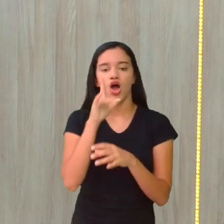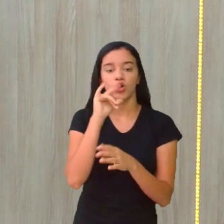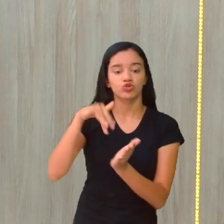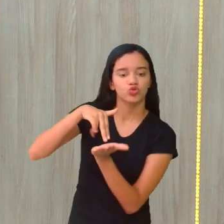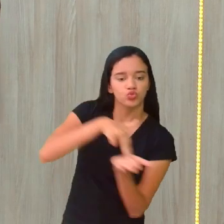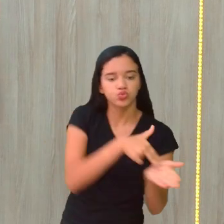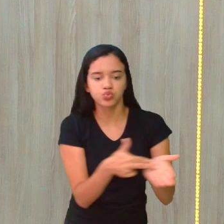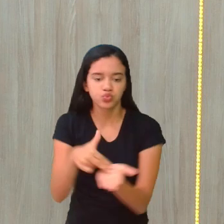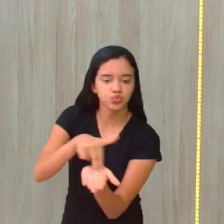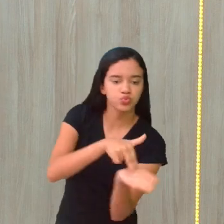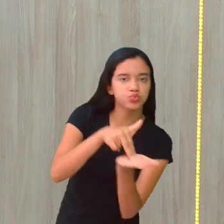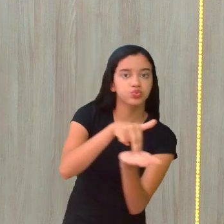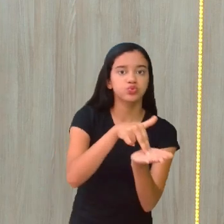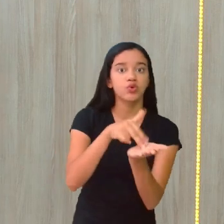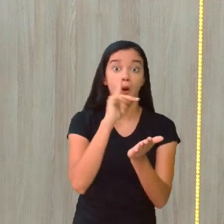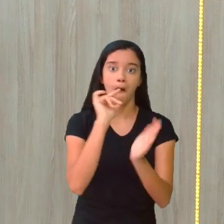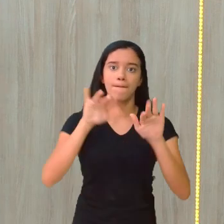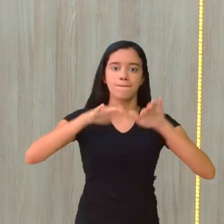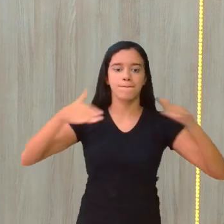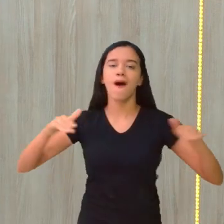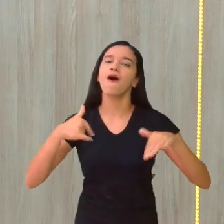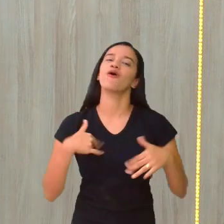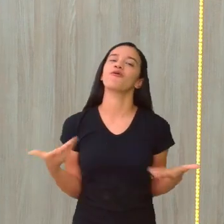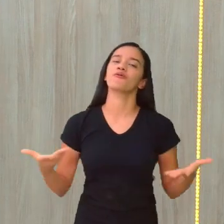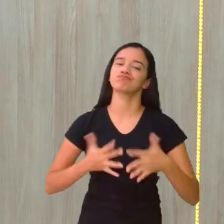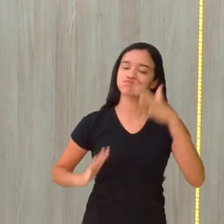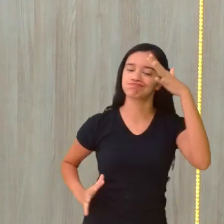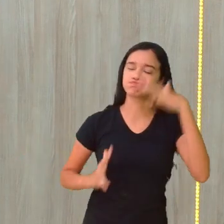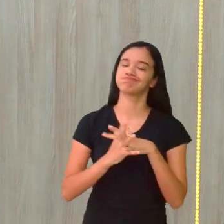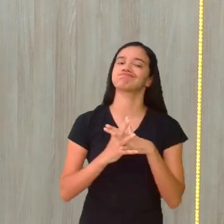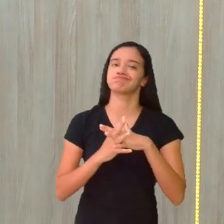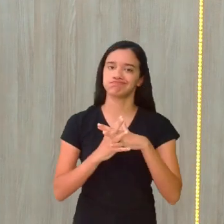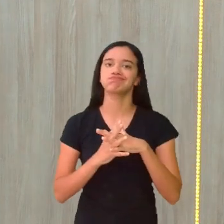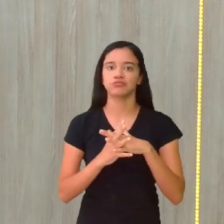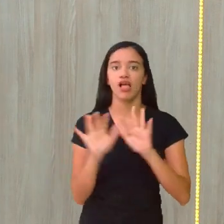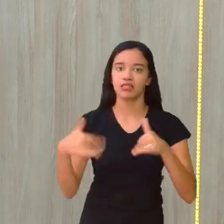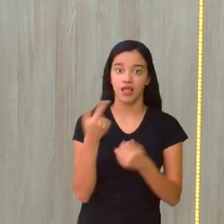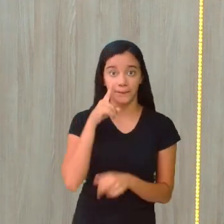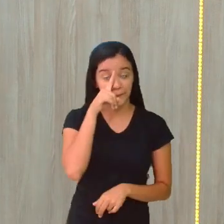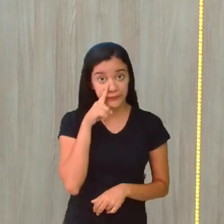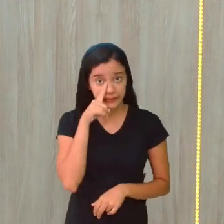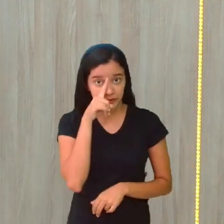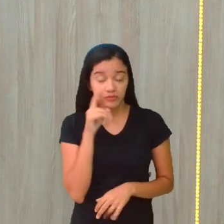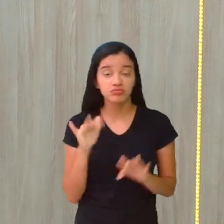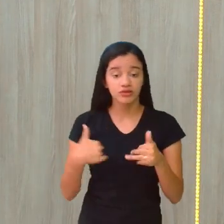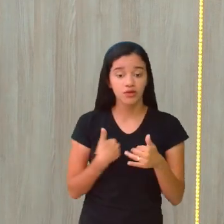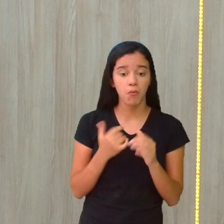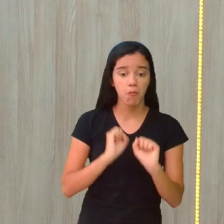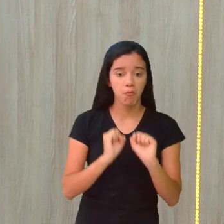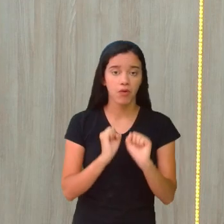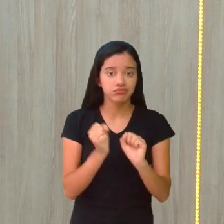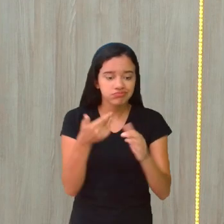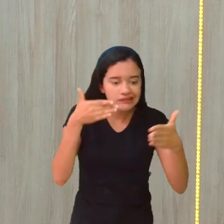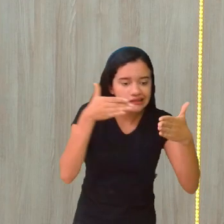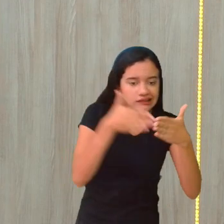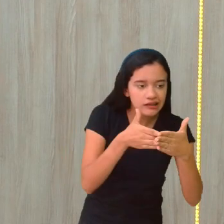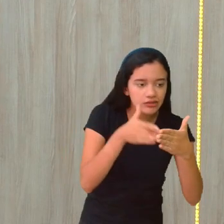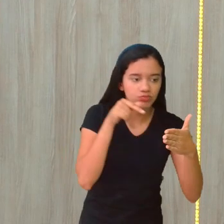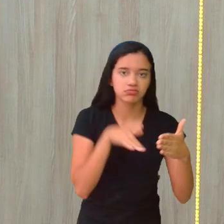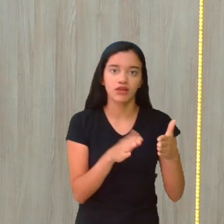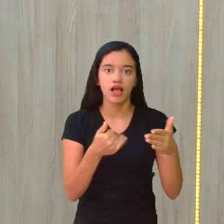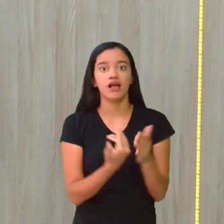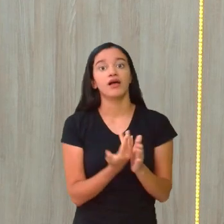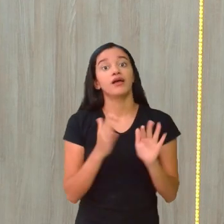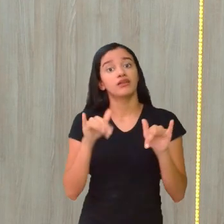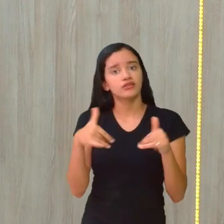dizer, ó, o mar hoje tá massa para pegar onda. Não, o mar hoje está muito perigoso, então eu só posso ir até tal ponto.